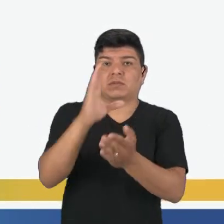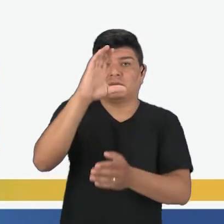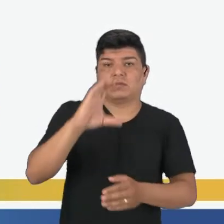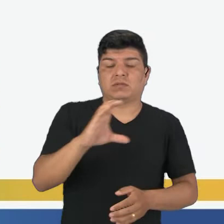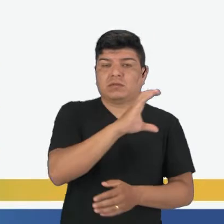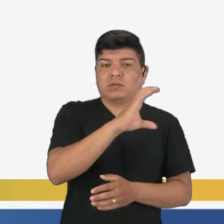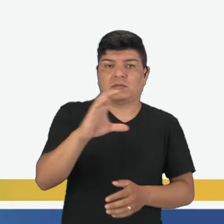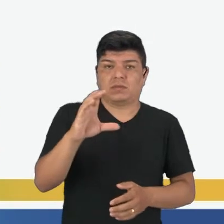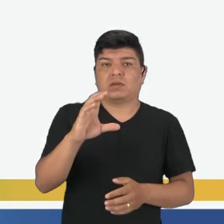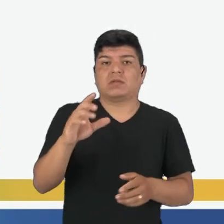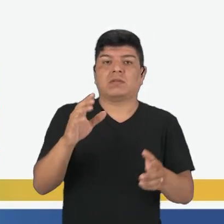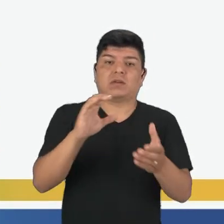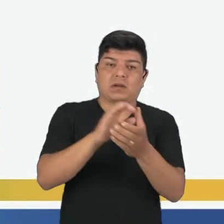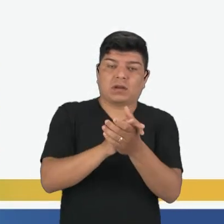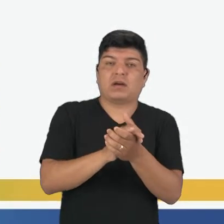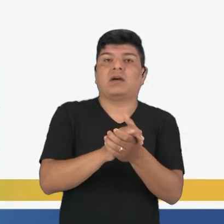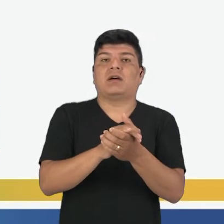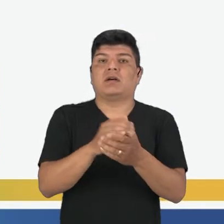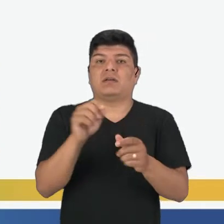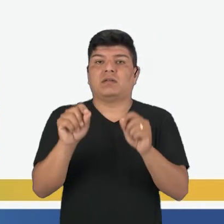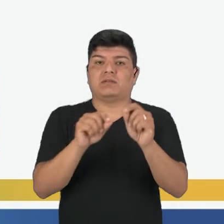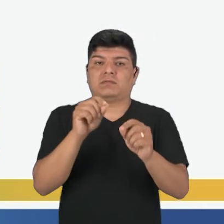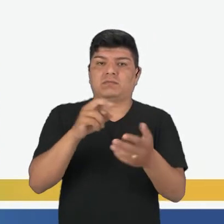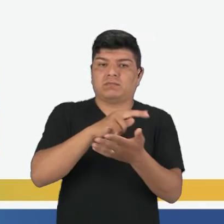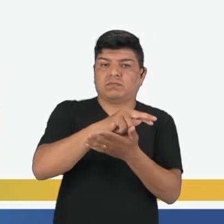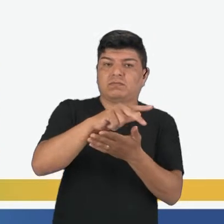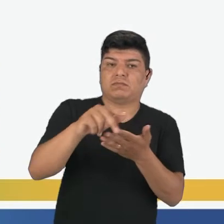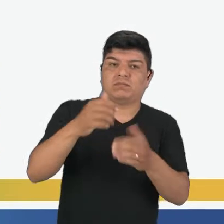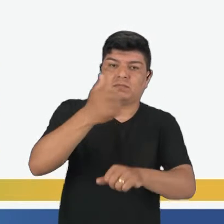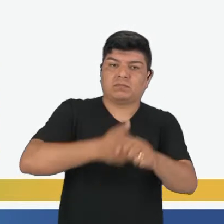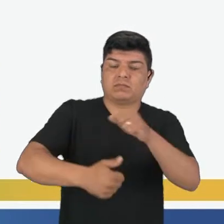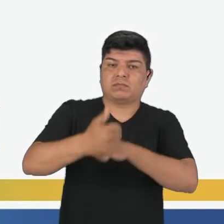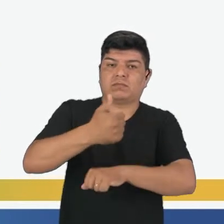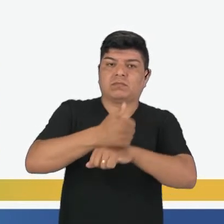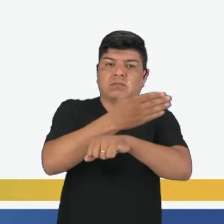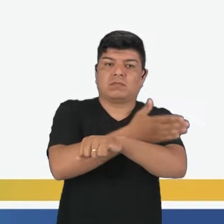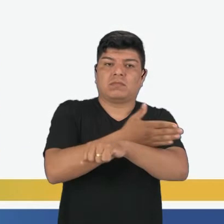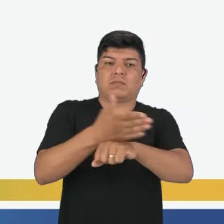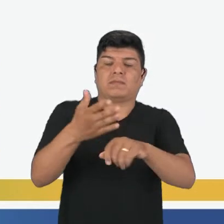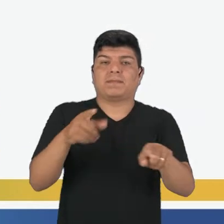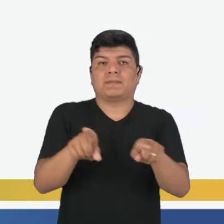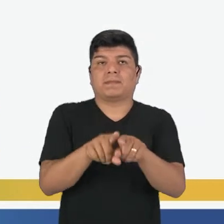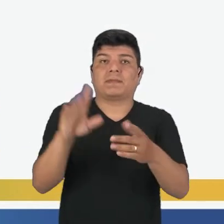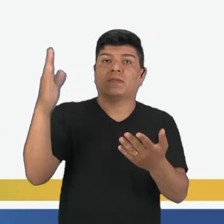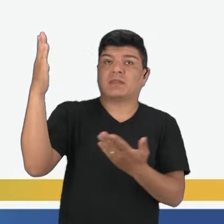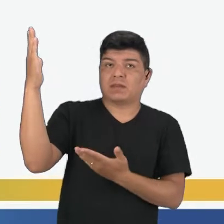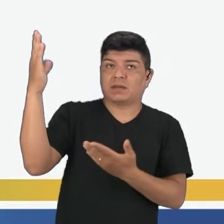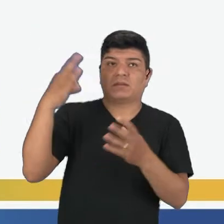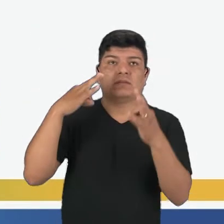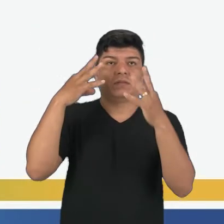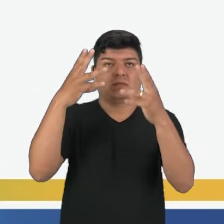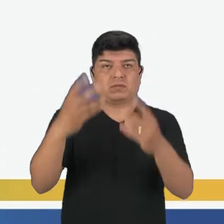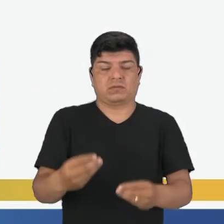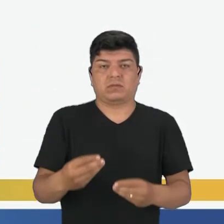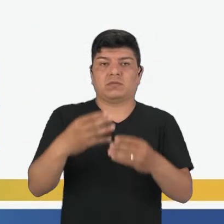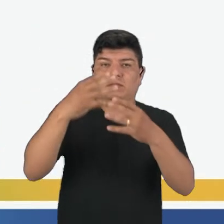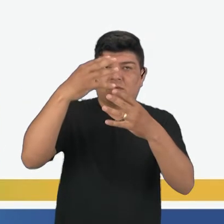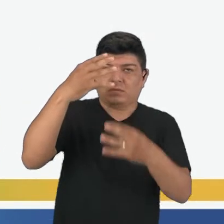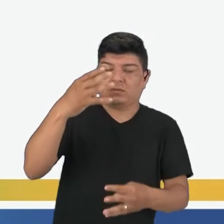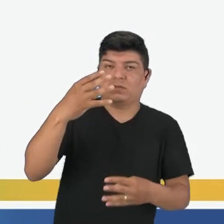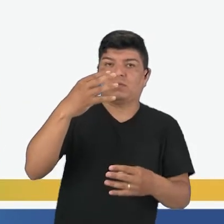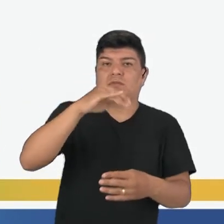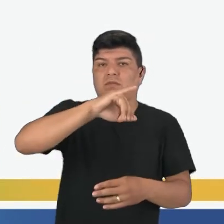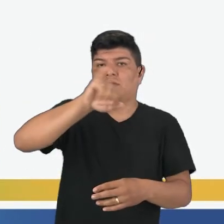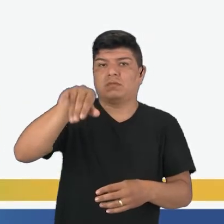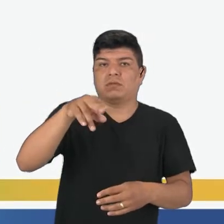católica, casamento, investiduras, ordenações de líderes das diversas tradições. Está ali o bar mitzvah no